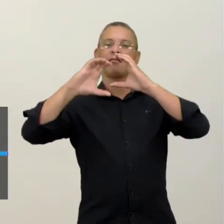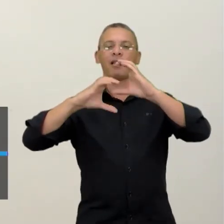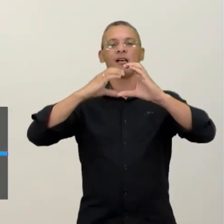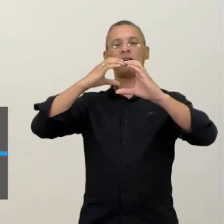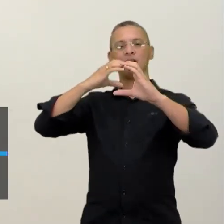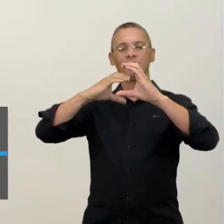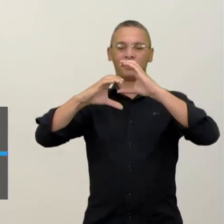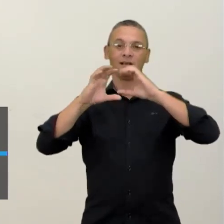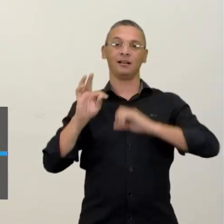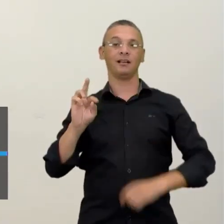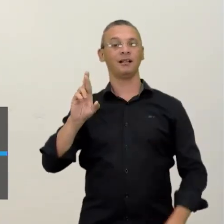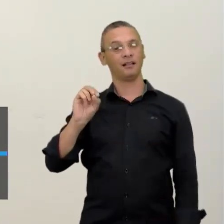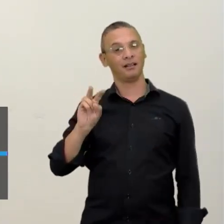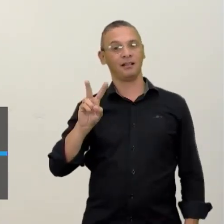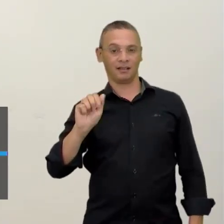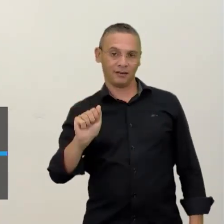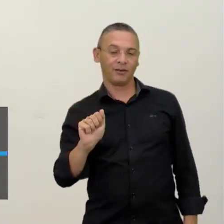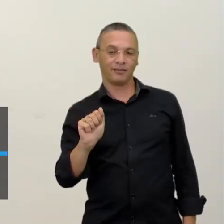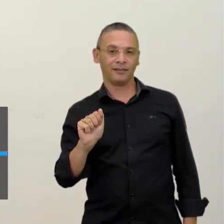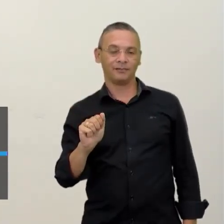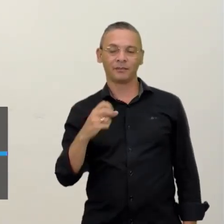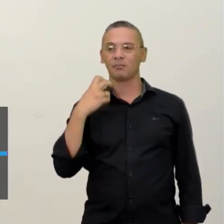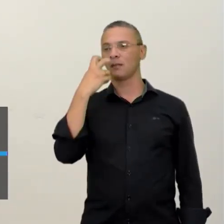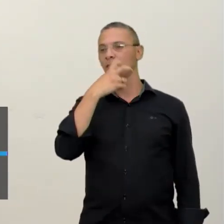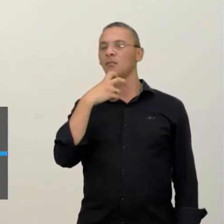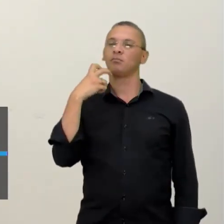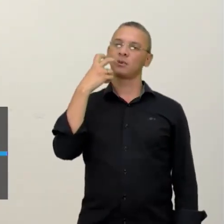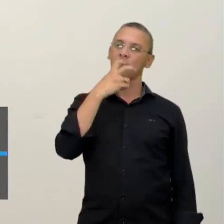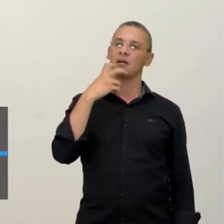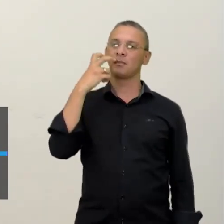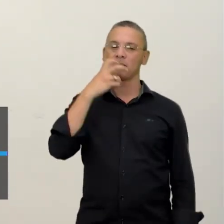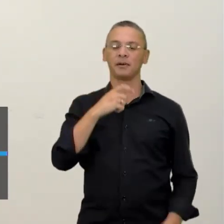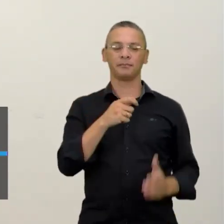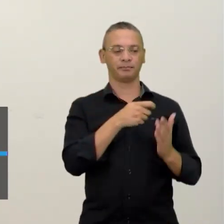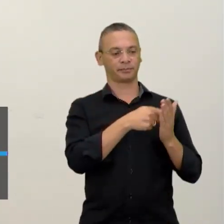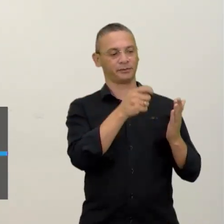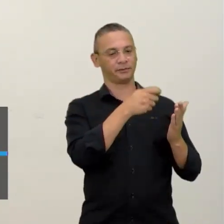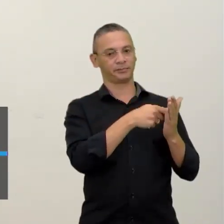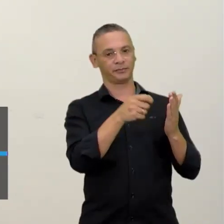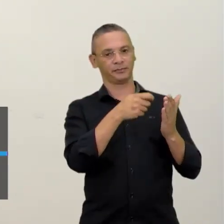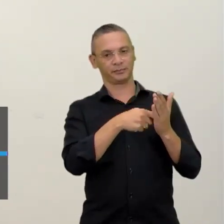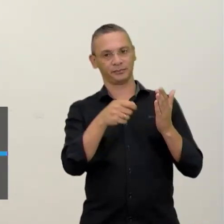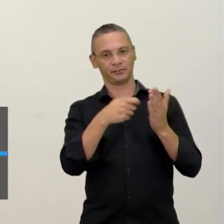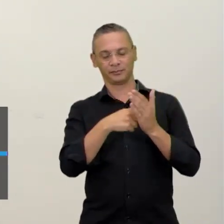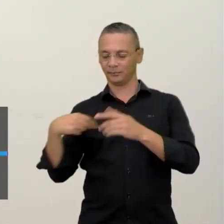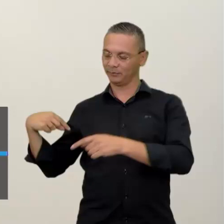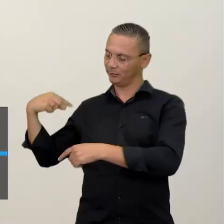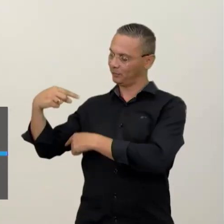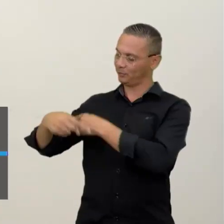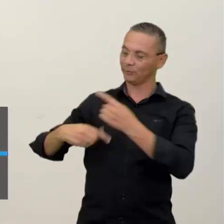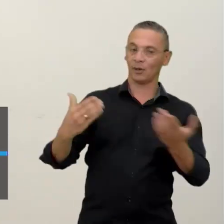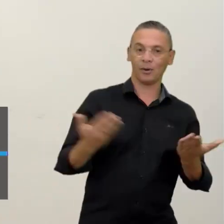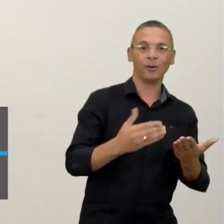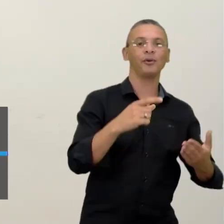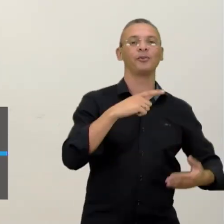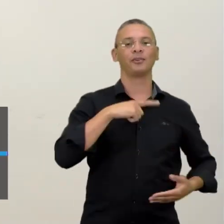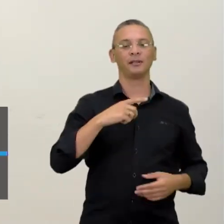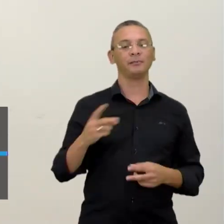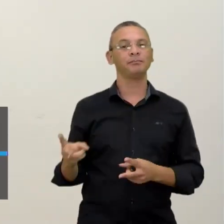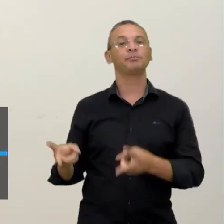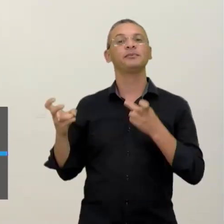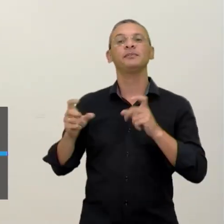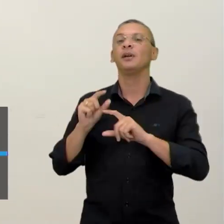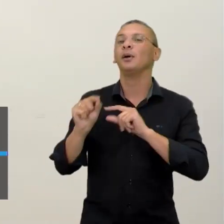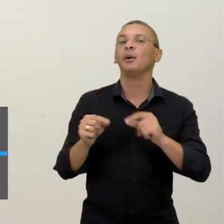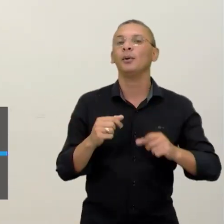geralmente, era uma tradição oral, porque raramente elas iam para o papel, as que foram para o papel chegaram para nós. Então, elas eram escritas e a gente percebe que